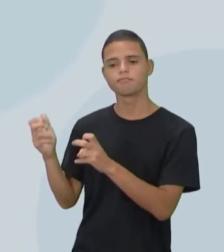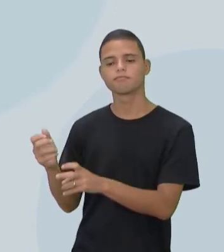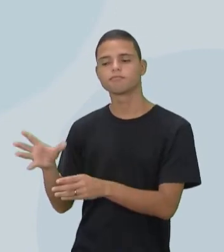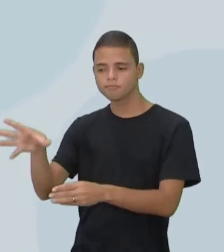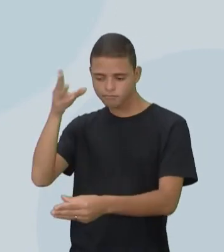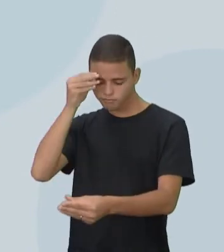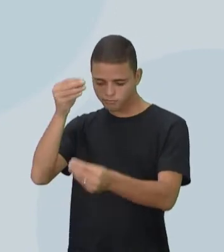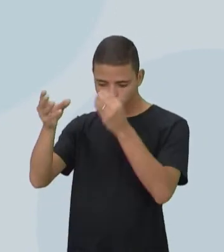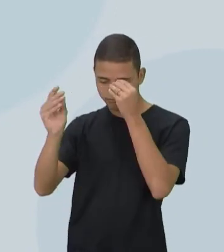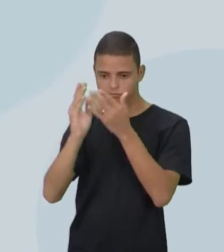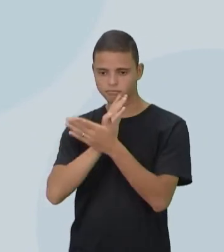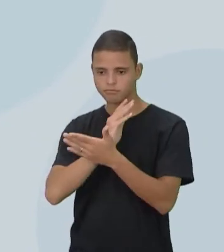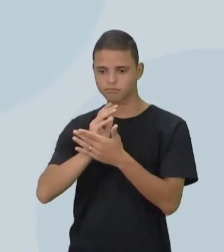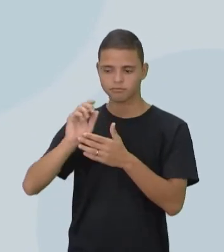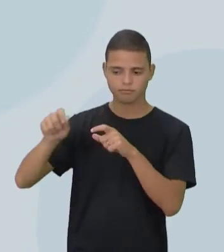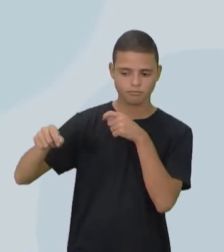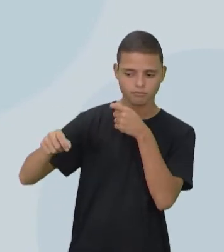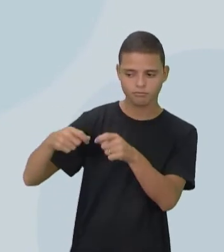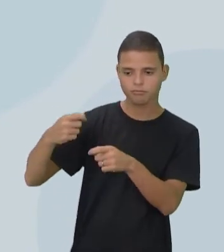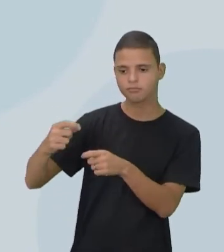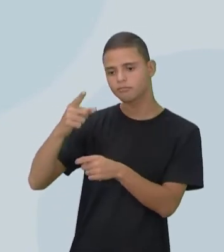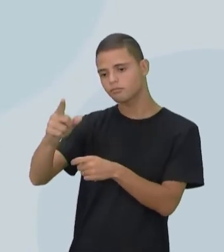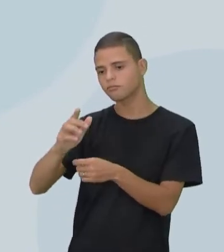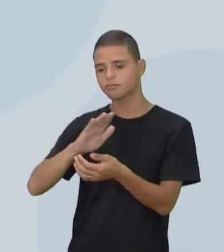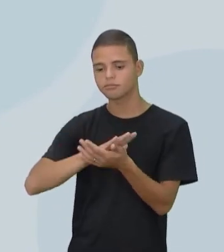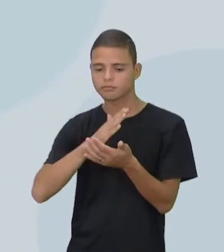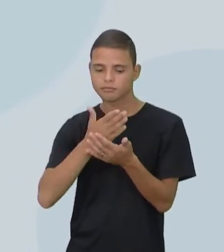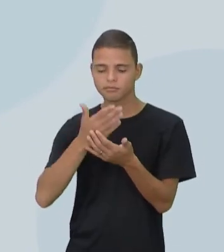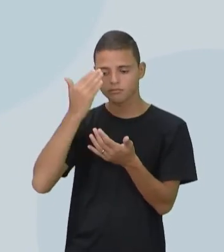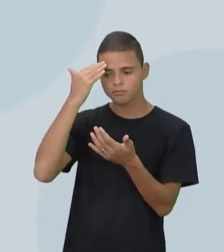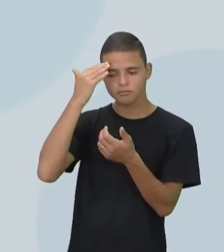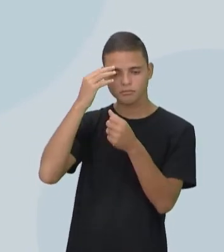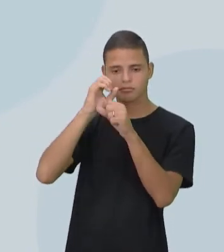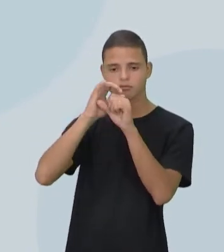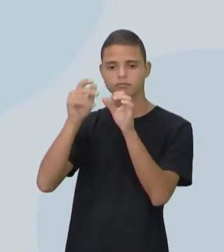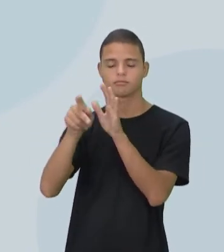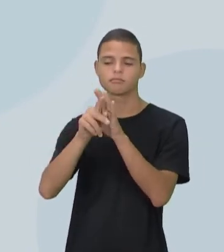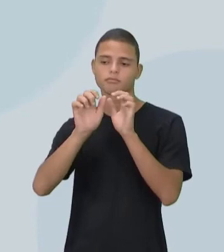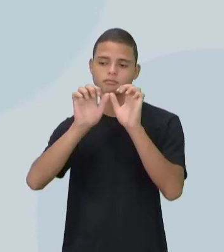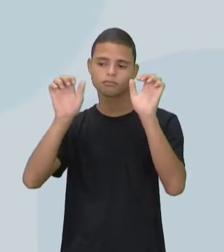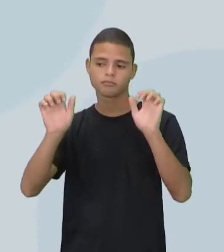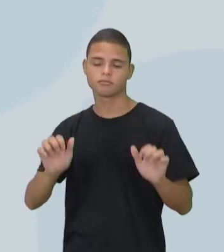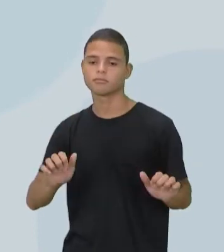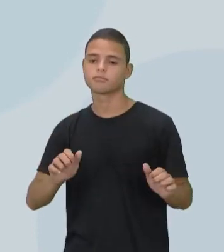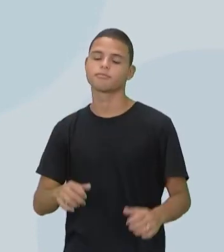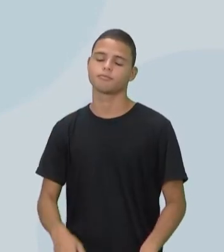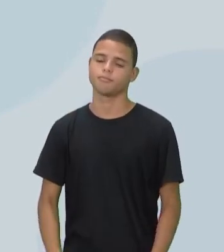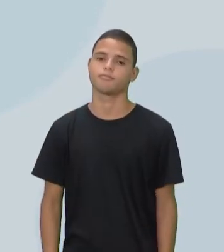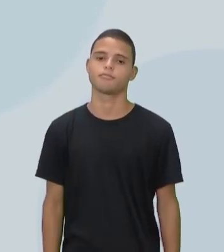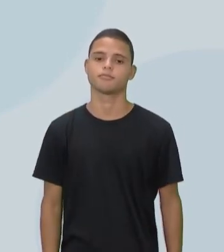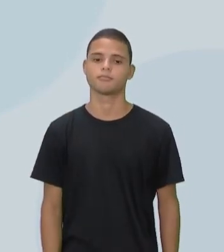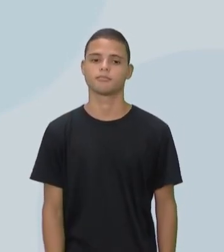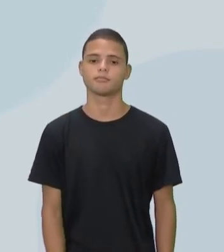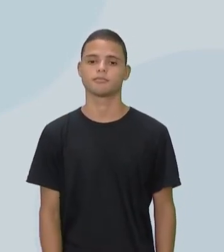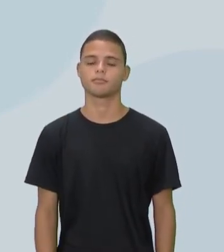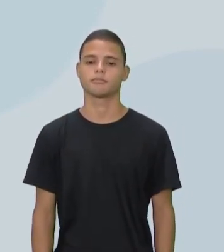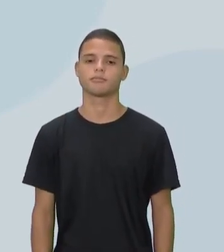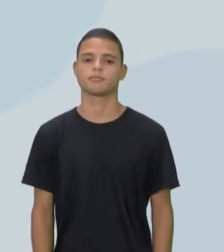você interpretar uma fórmula química, né? E entender a estrutura química de um material.